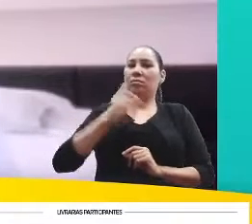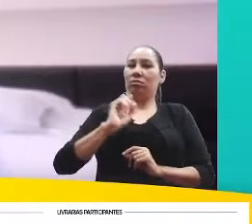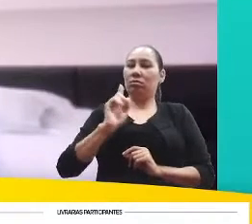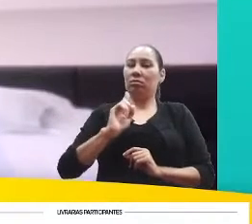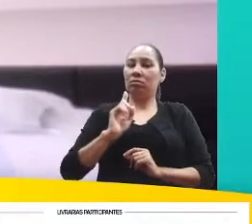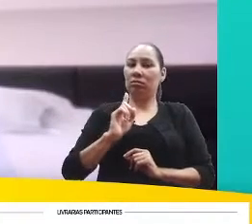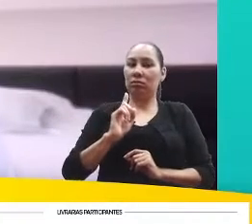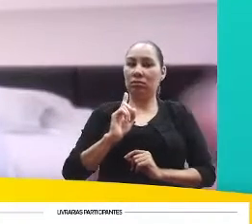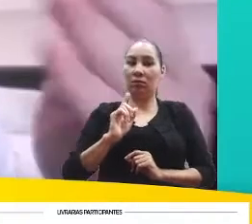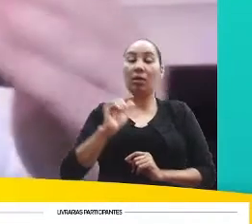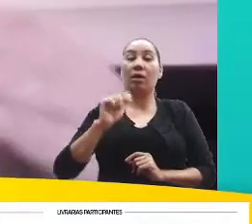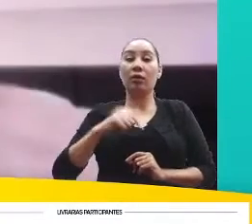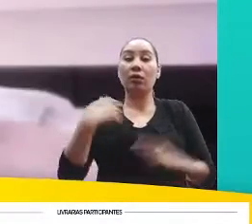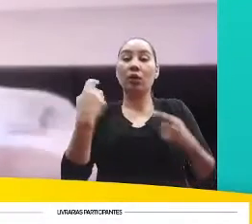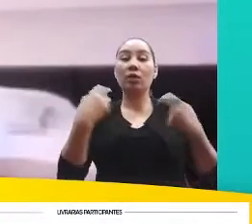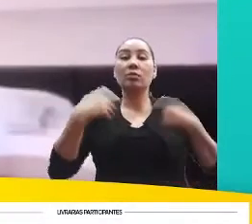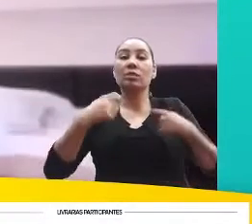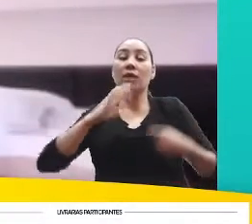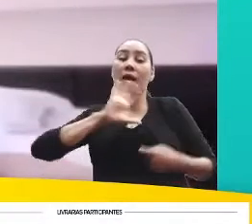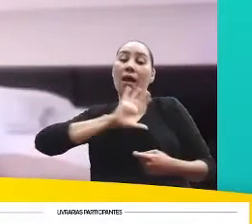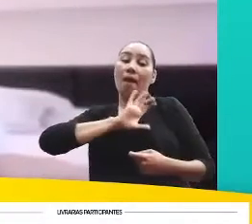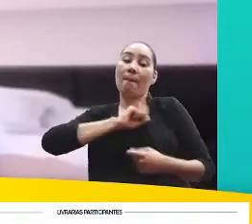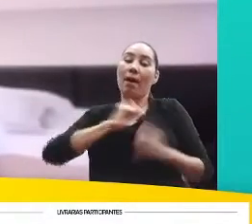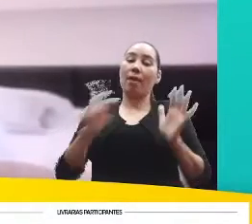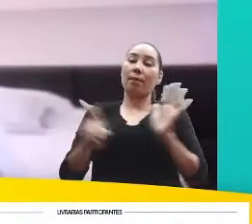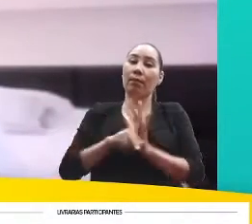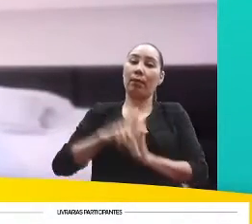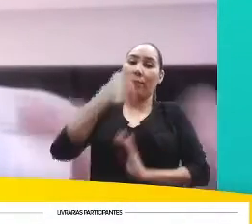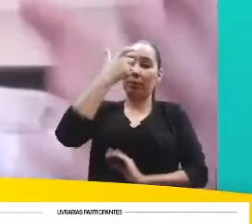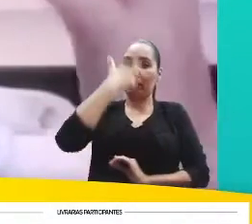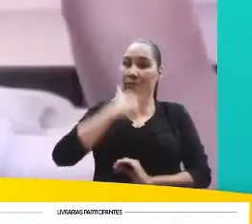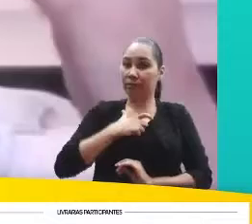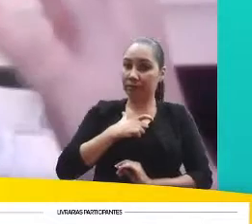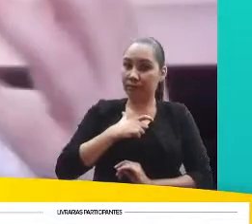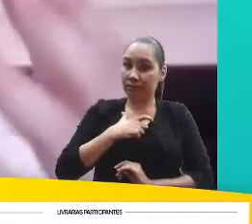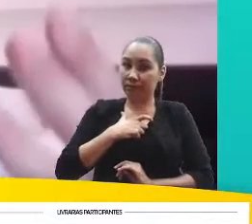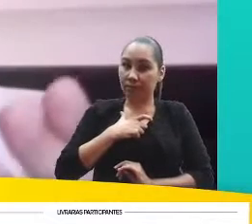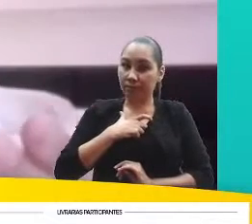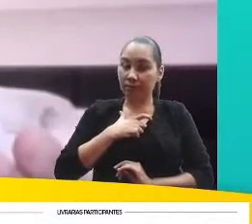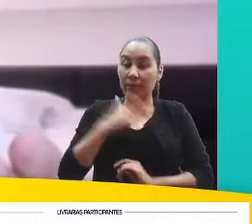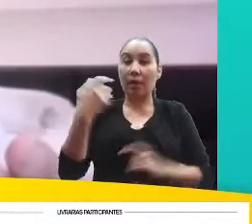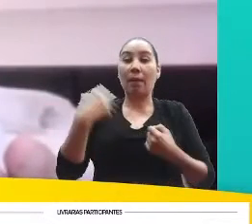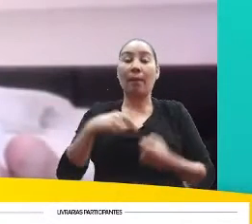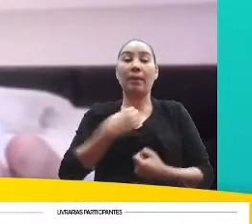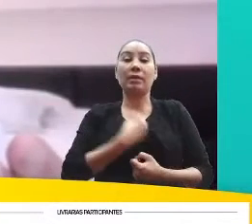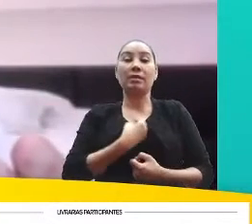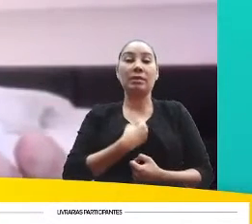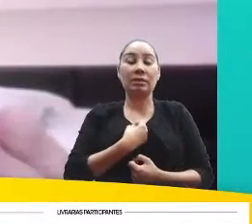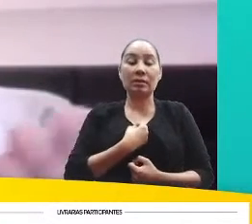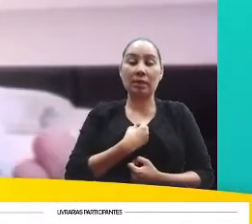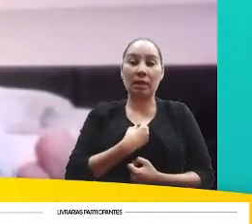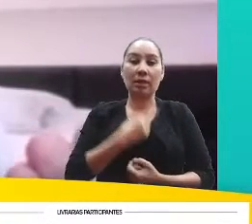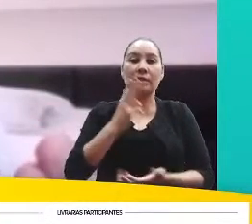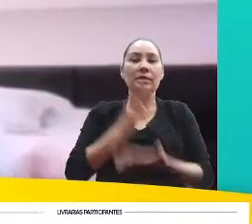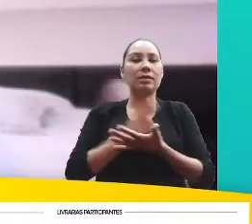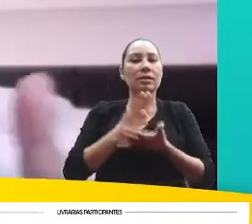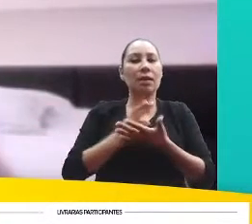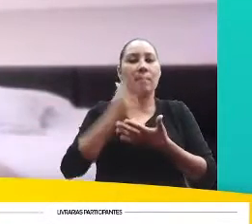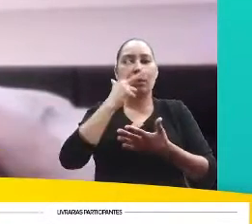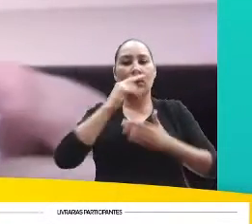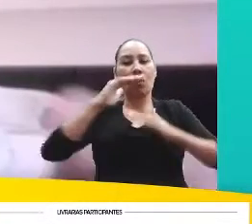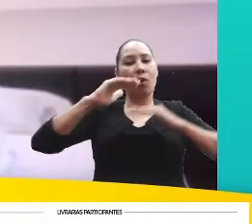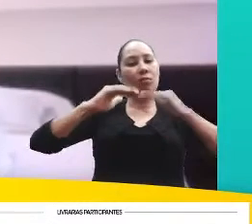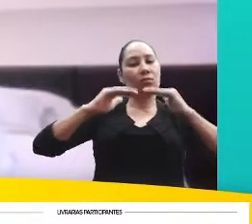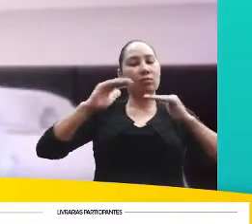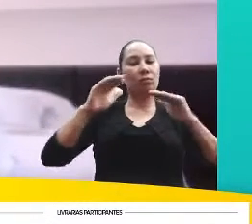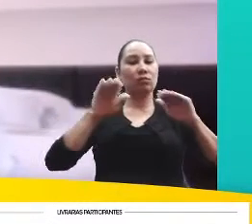pessoal? A gente precisa se amar, a gente precisa estar, no mínimo, equilibrado